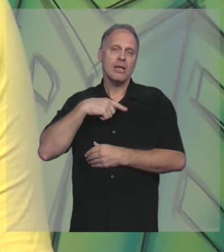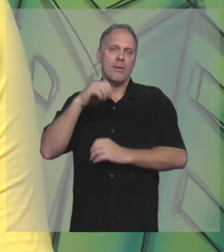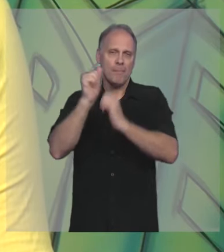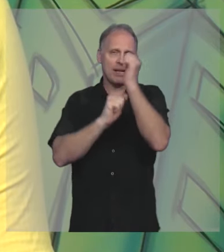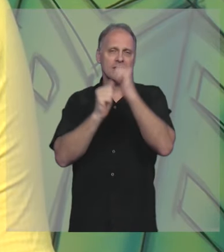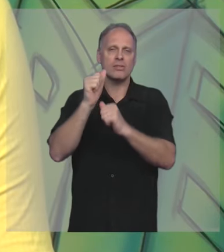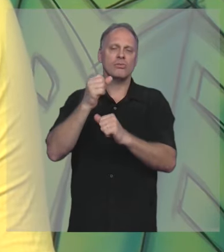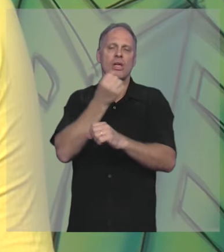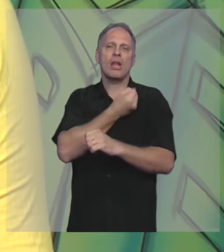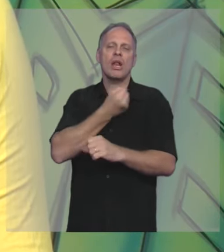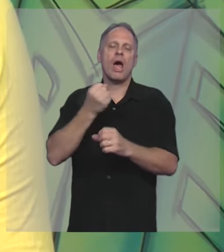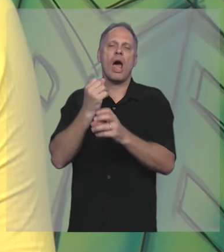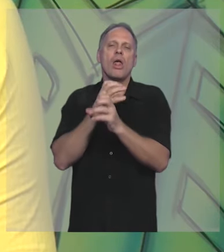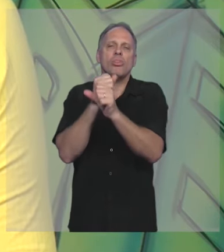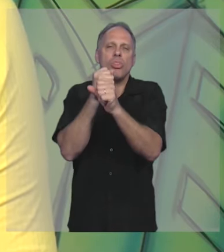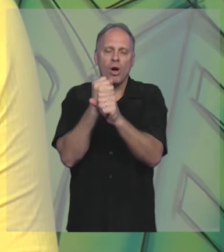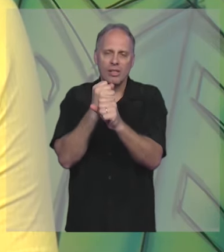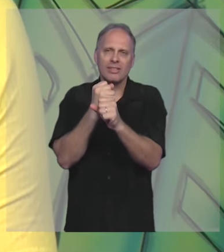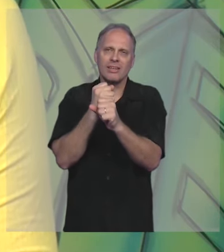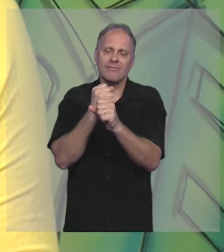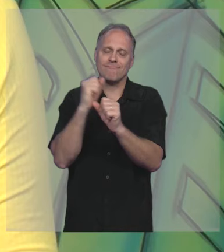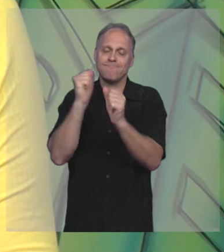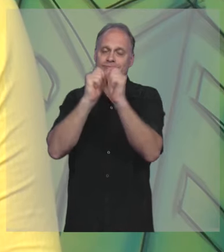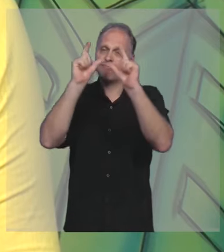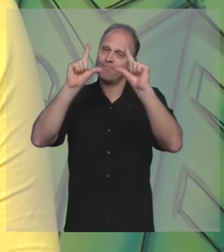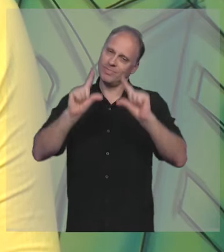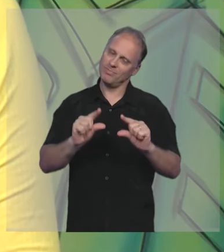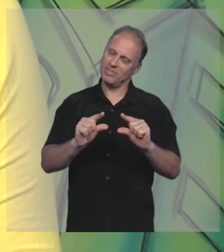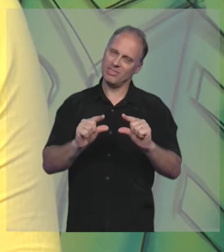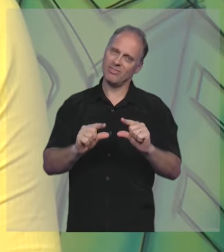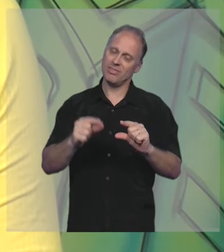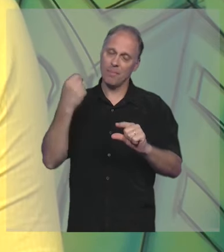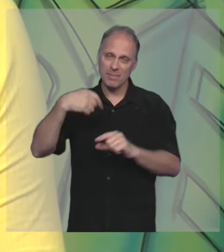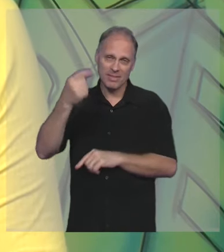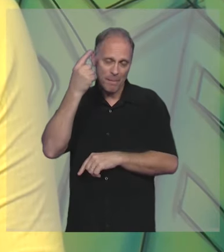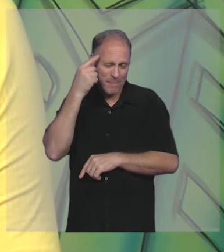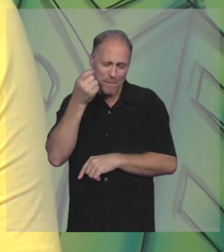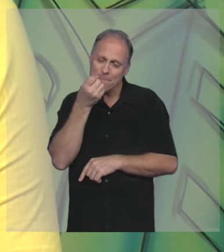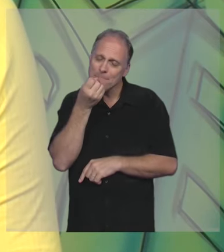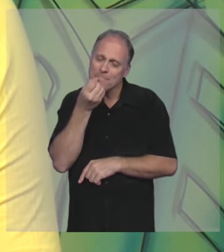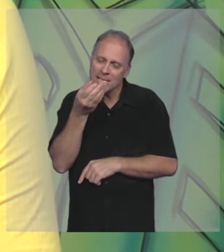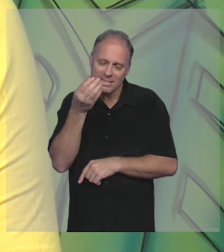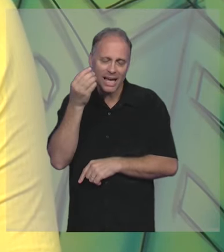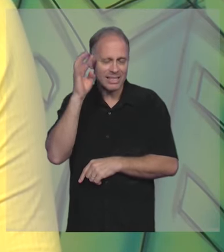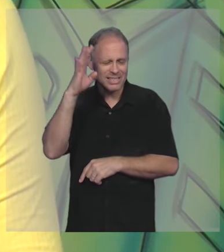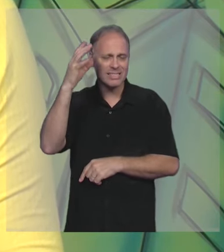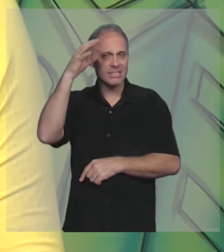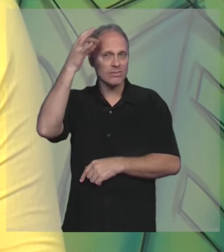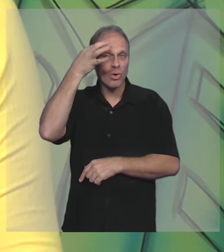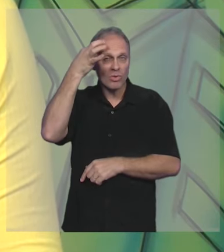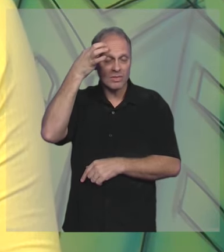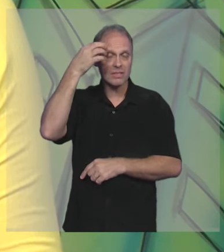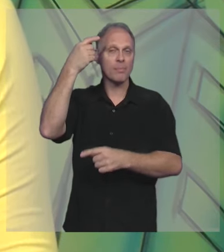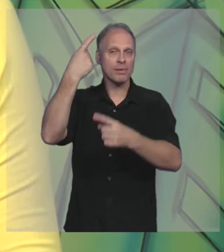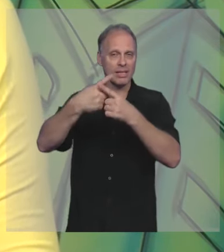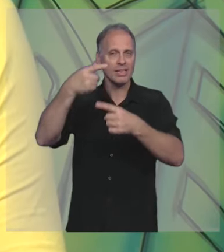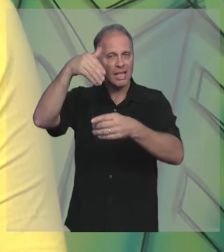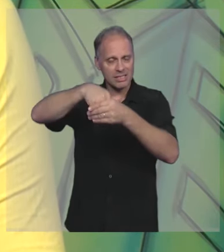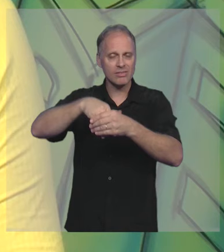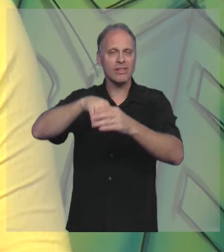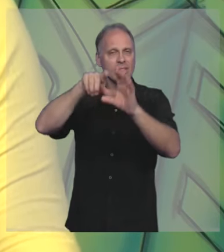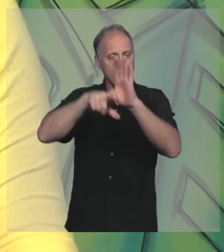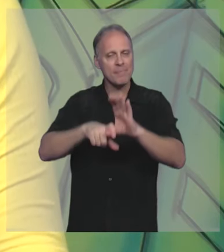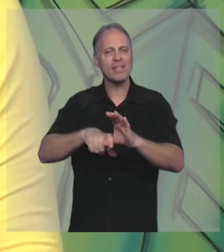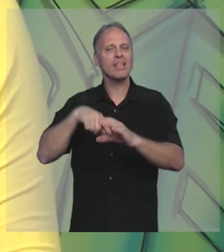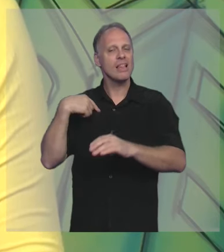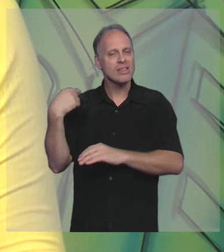internacional rebaixada. Nós precisamos muito bem pensar e decidir com consciência, porque essa eleição dela depende